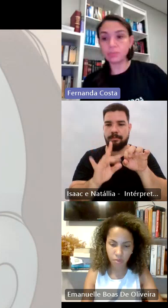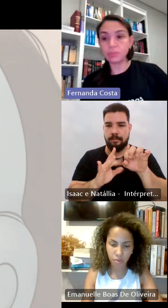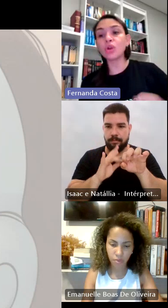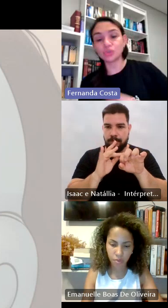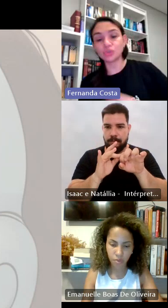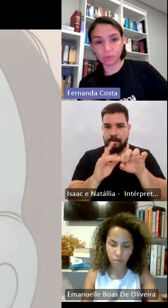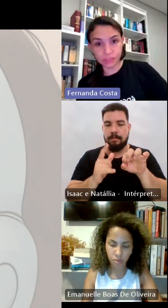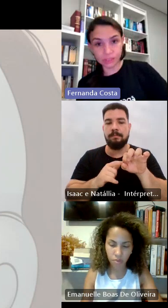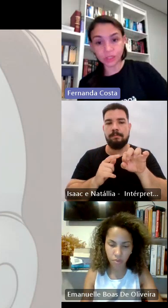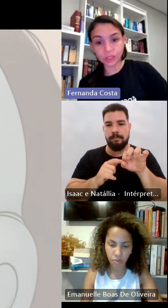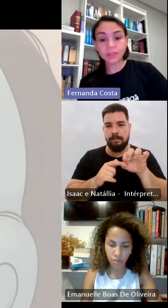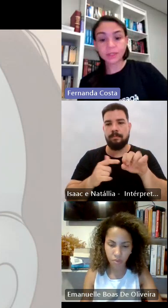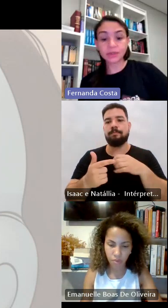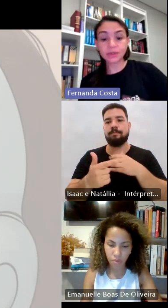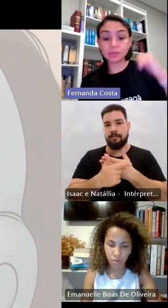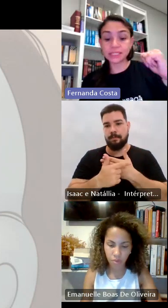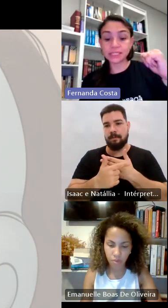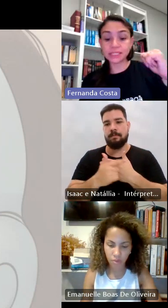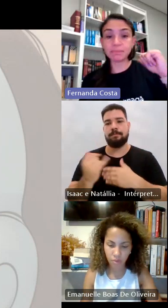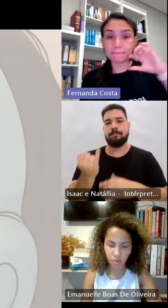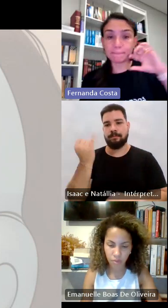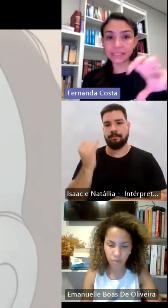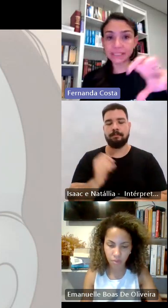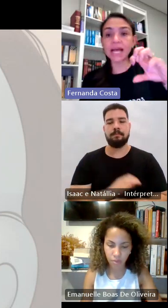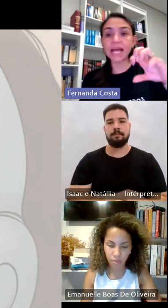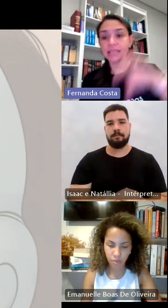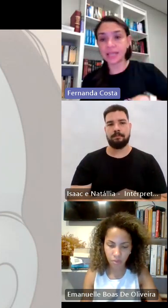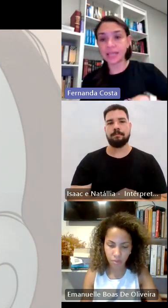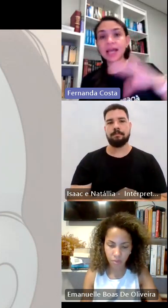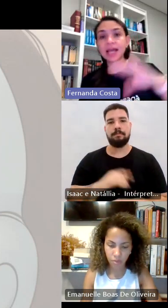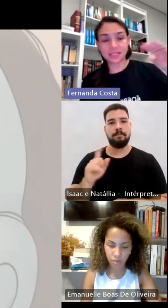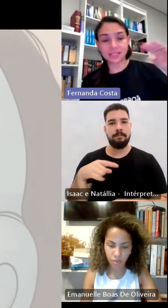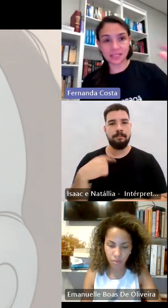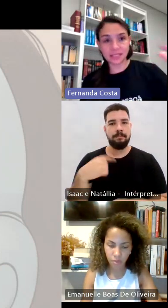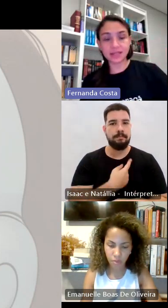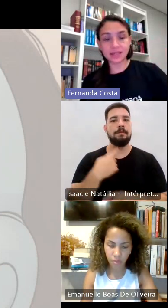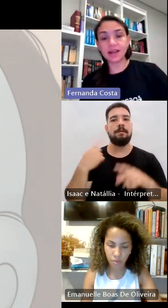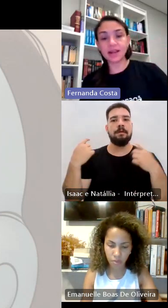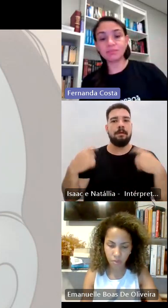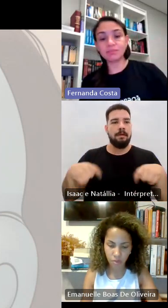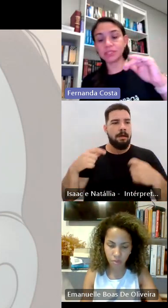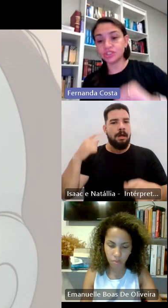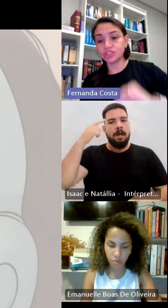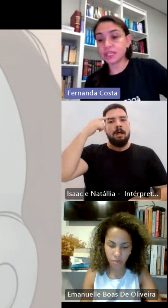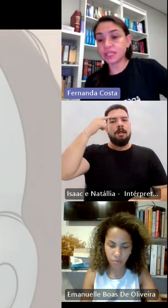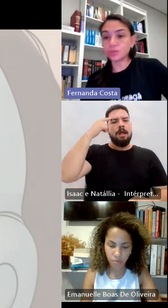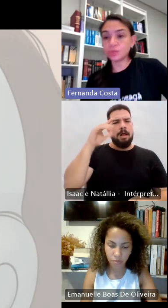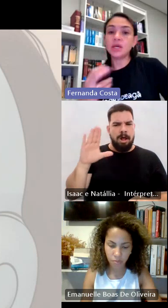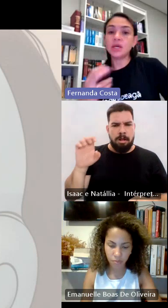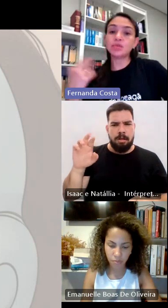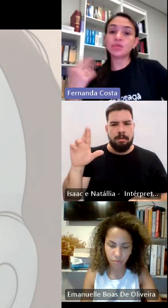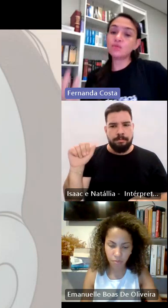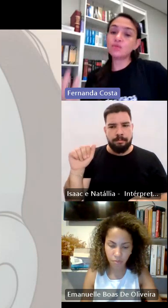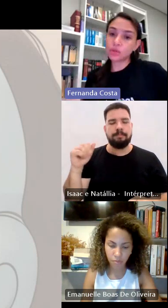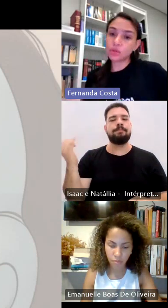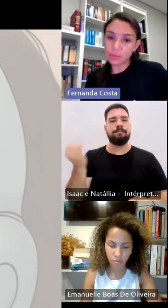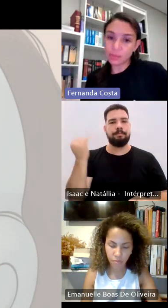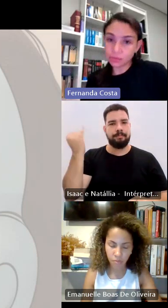papel biológico importante. Então, a gente precisa pensar que essa cera, ela é importante dentro